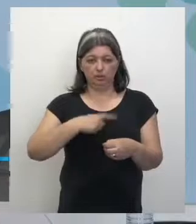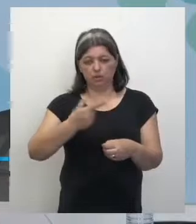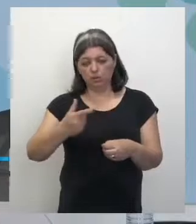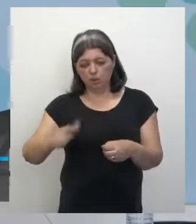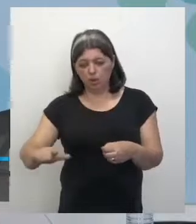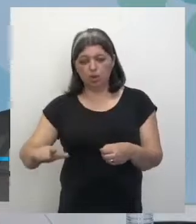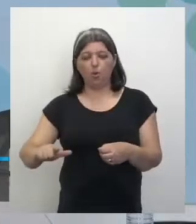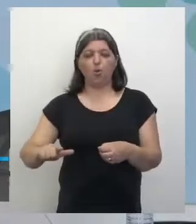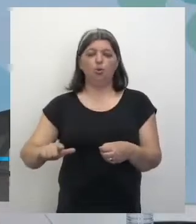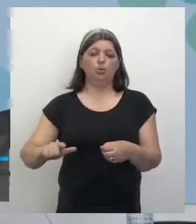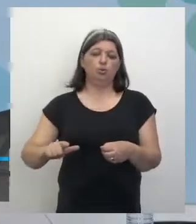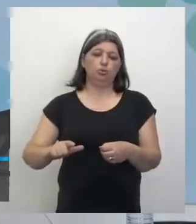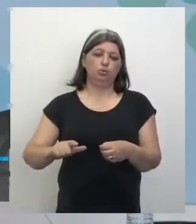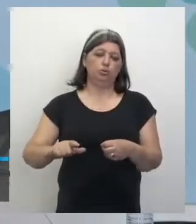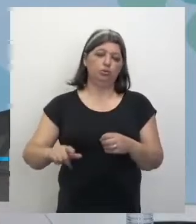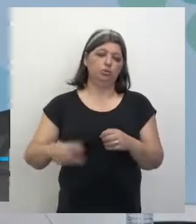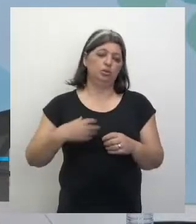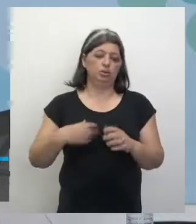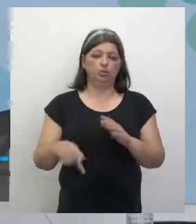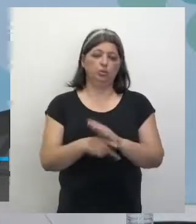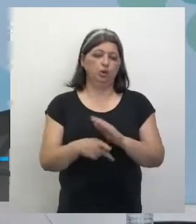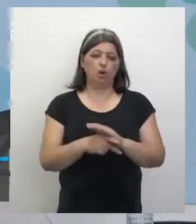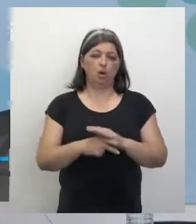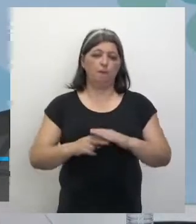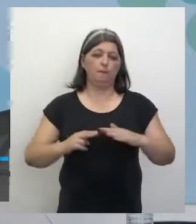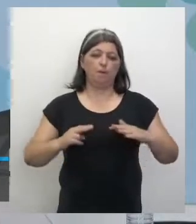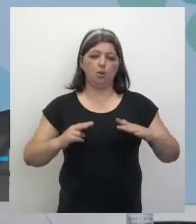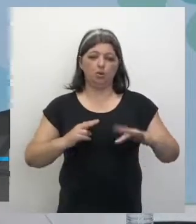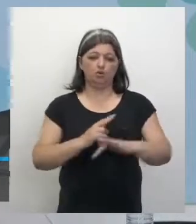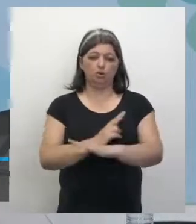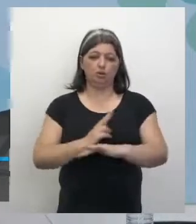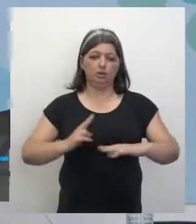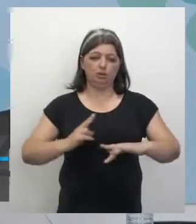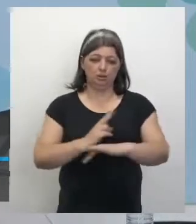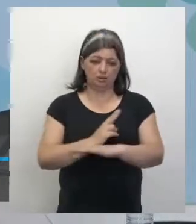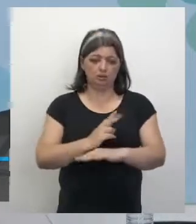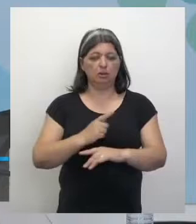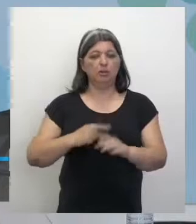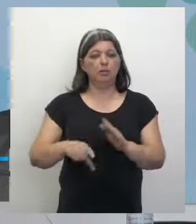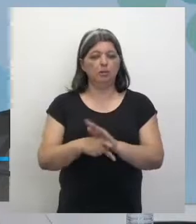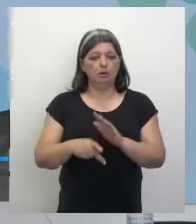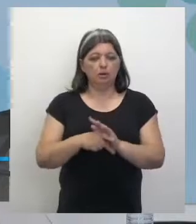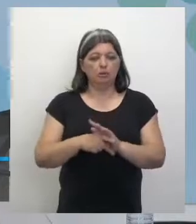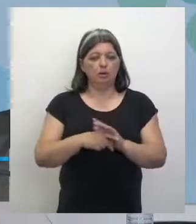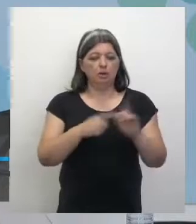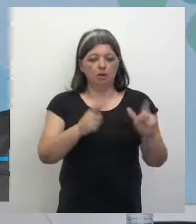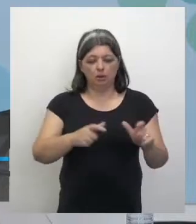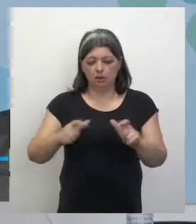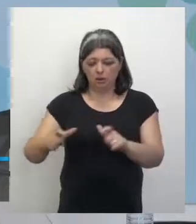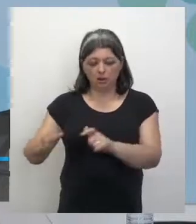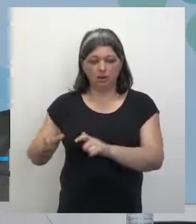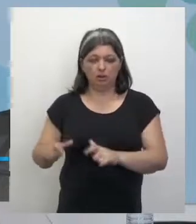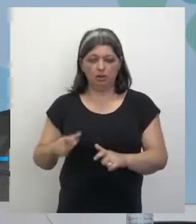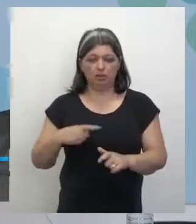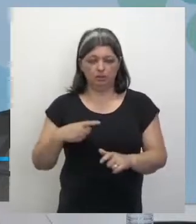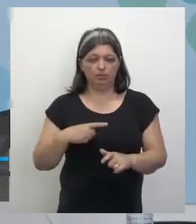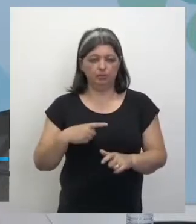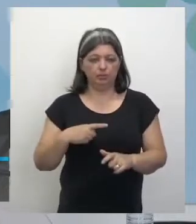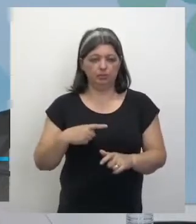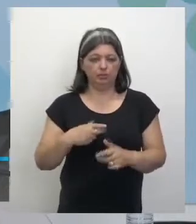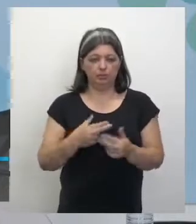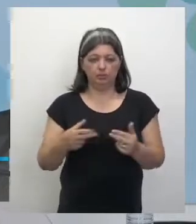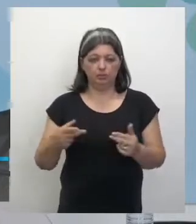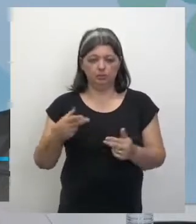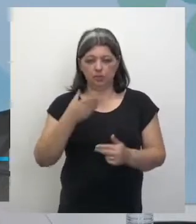de urbanização, enfim. Então, essas metrópoles, né, tem até um texto importante de um sociólogo